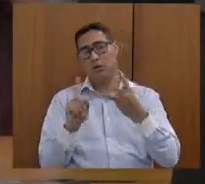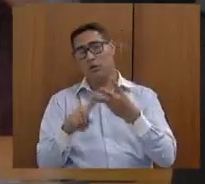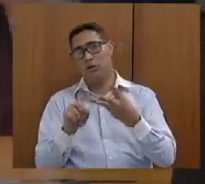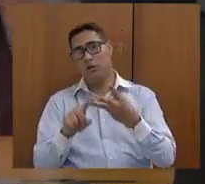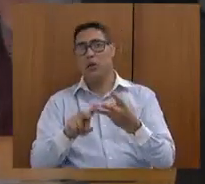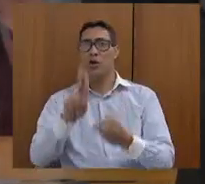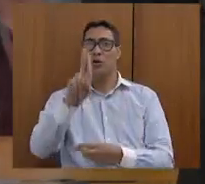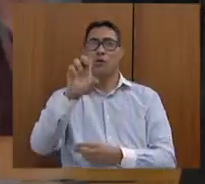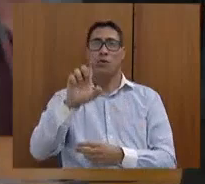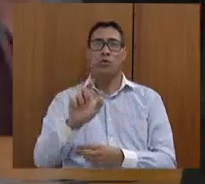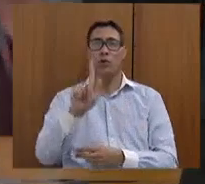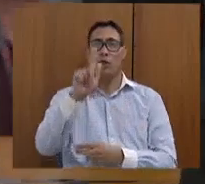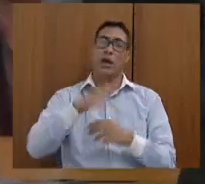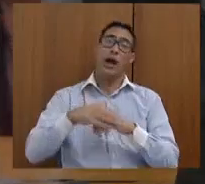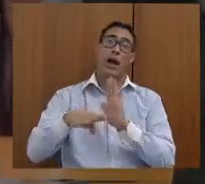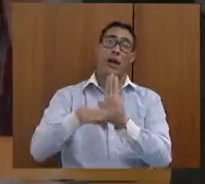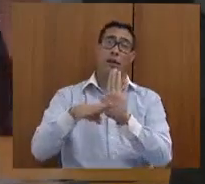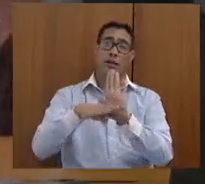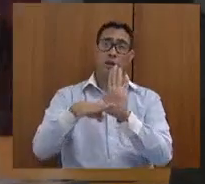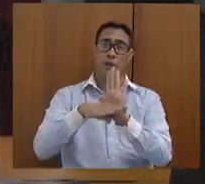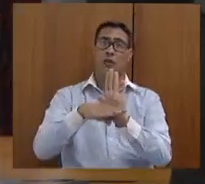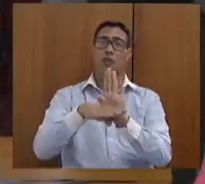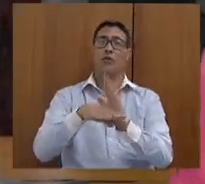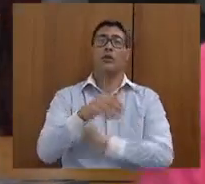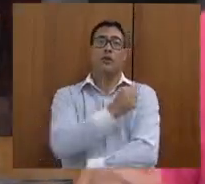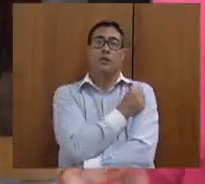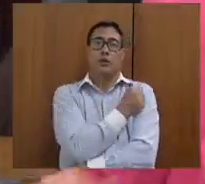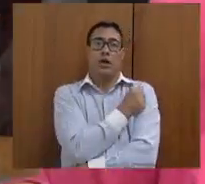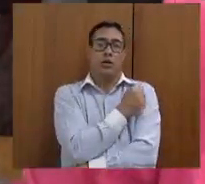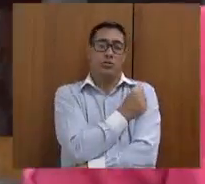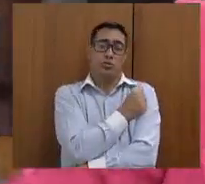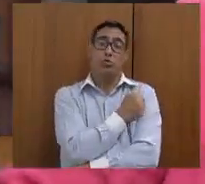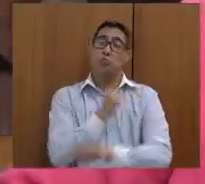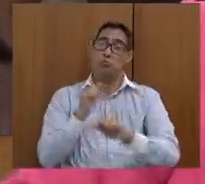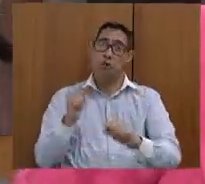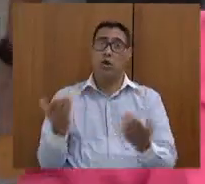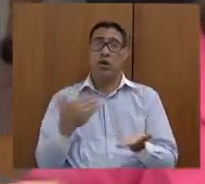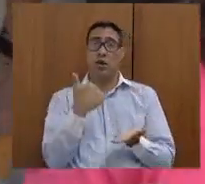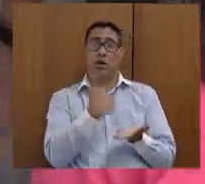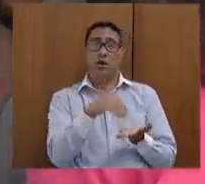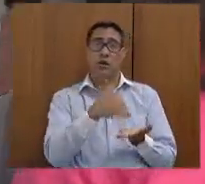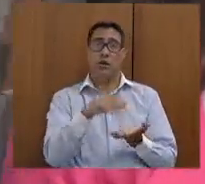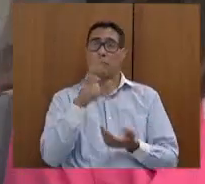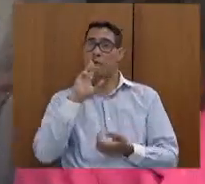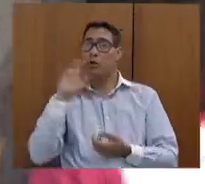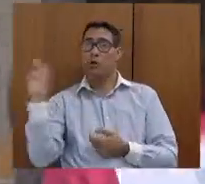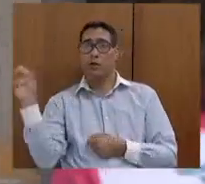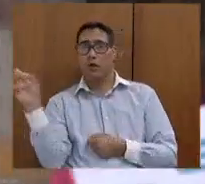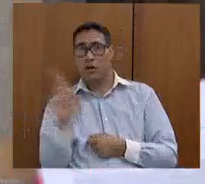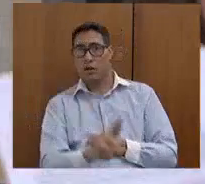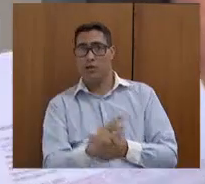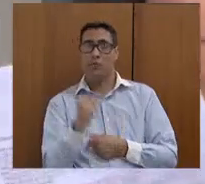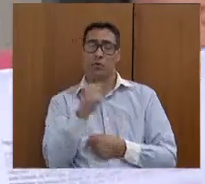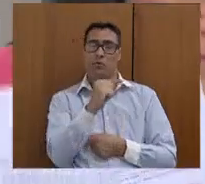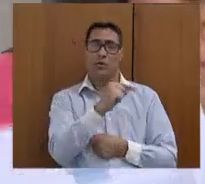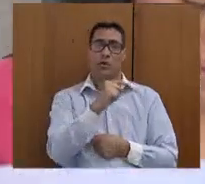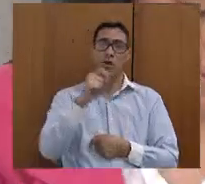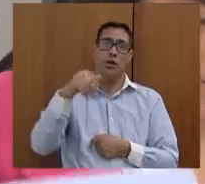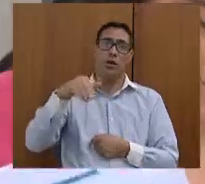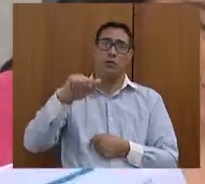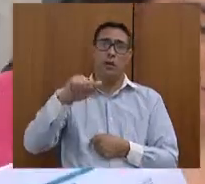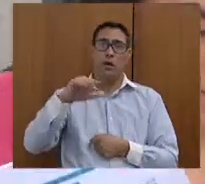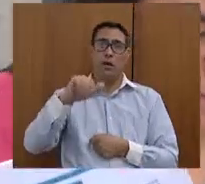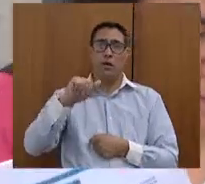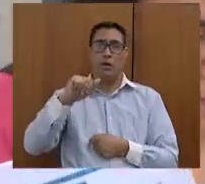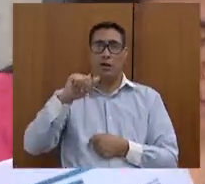UEMG da assistência estudantil passar o secretário para Que ele traga as respostas a deputada Macaé Evaristo vice-presidente